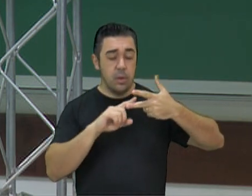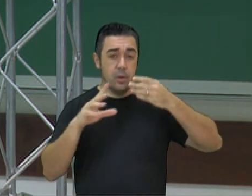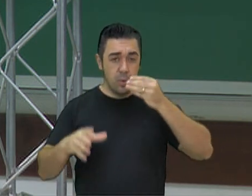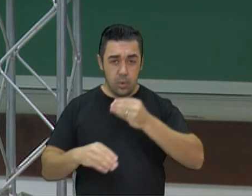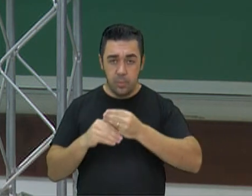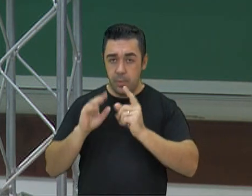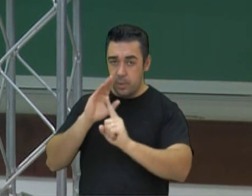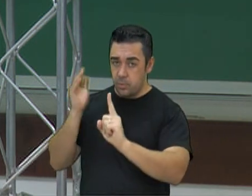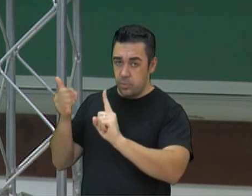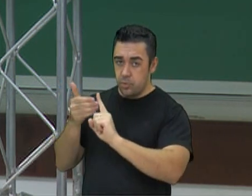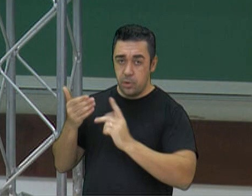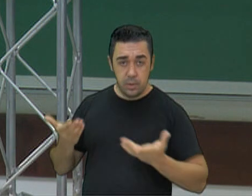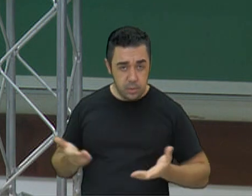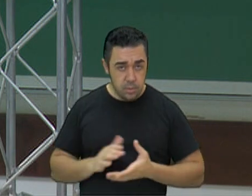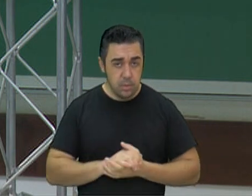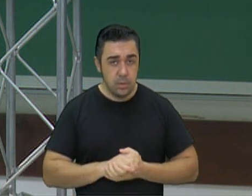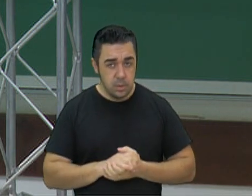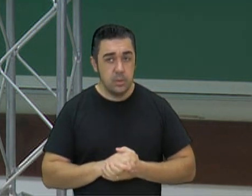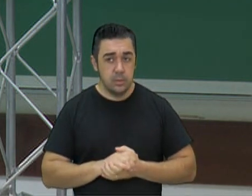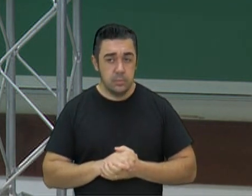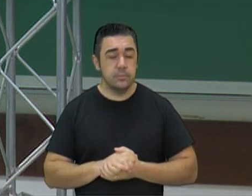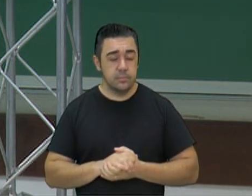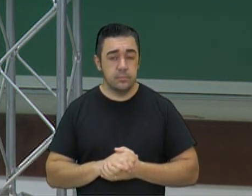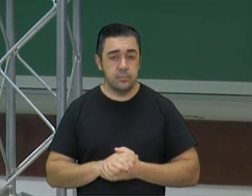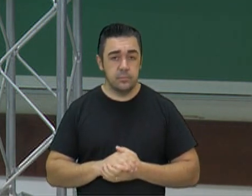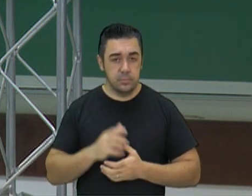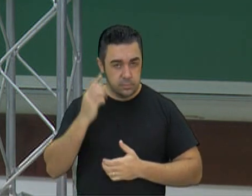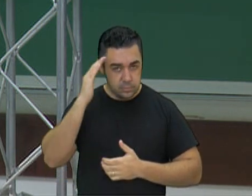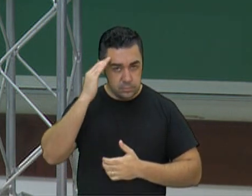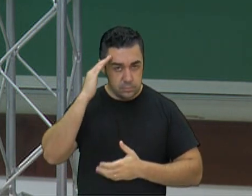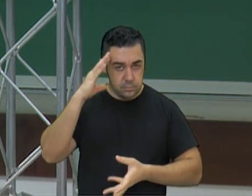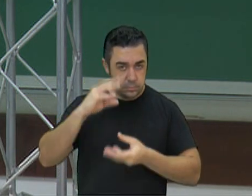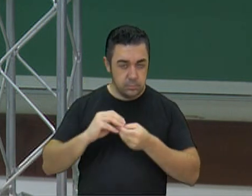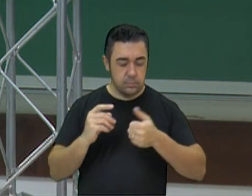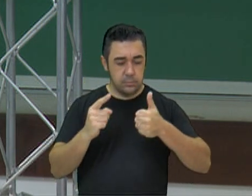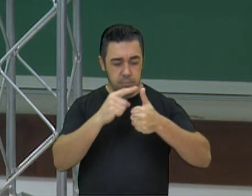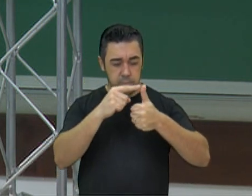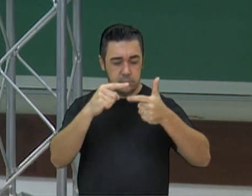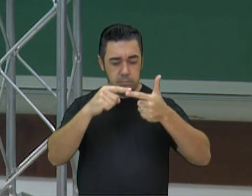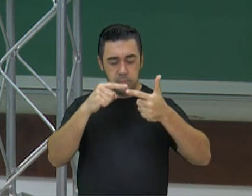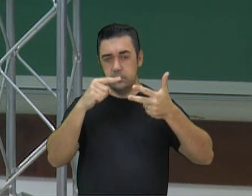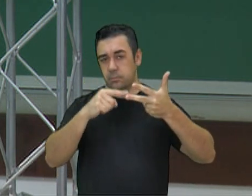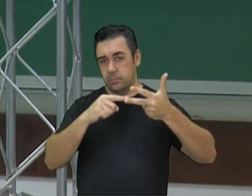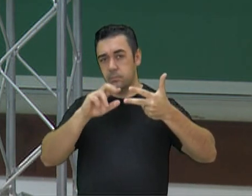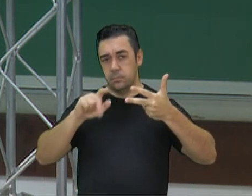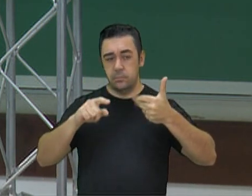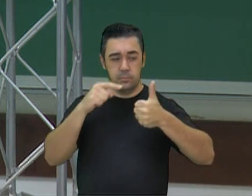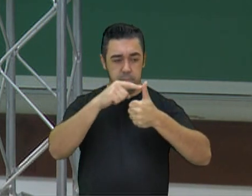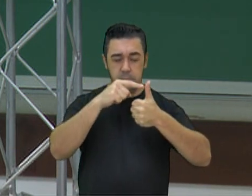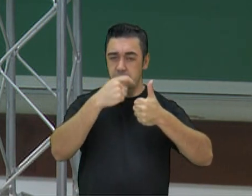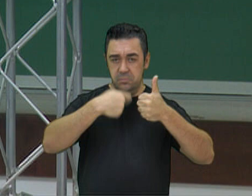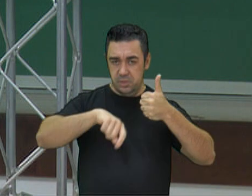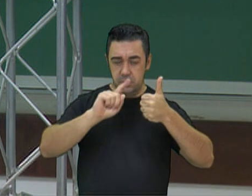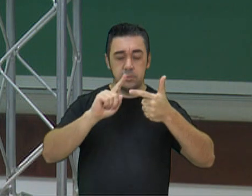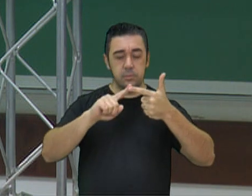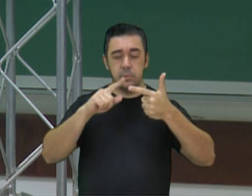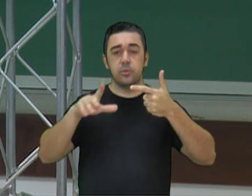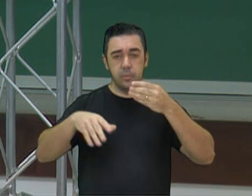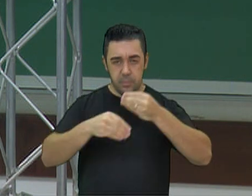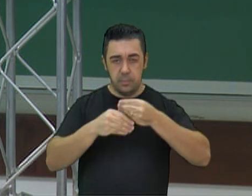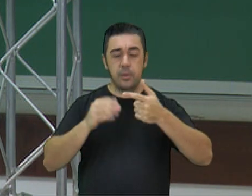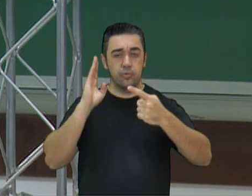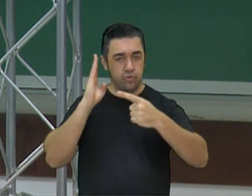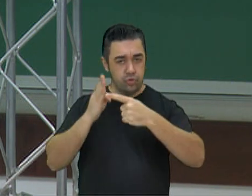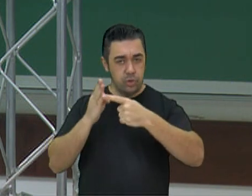na primeira é intransitivo, ele não vê. Na segunda, ele é transitivo direto, eu vejo o livro. E na terceira é